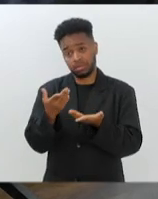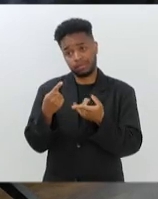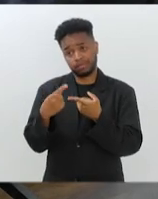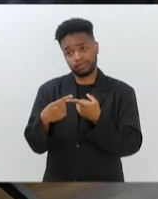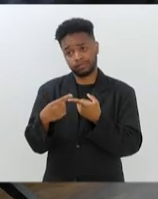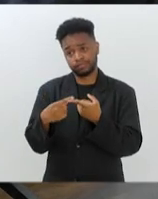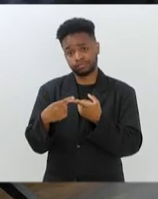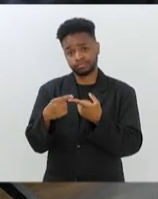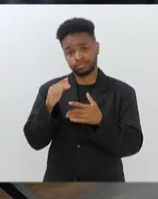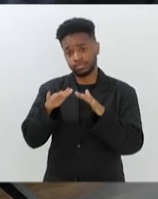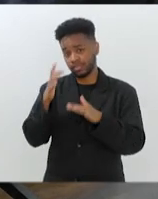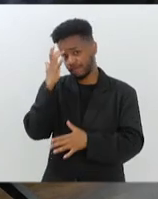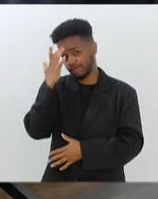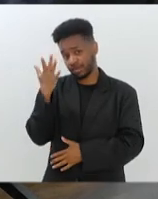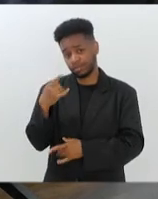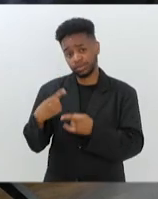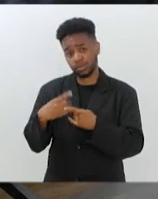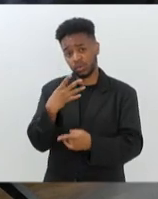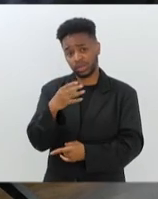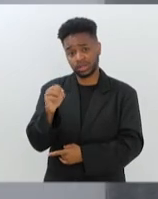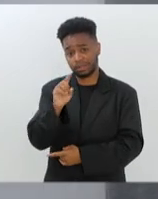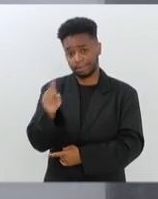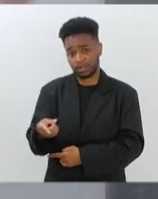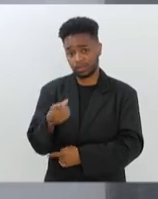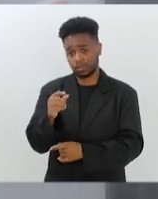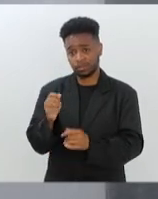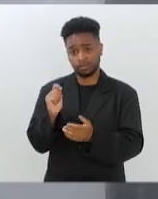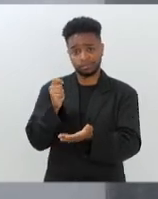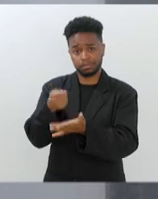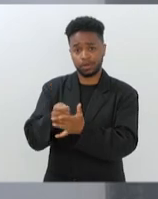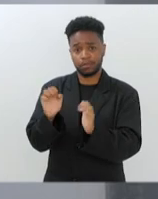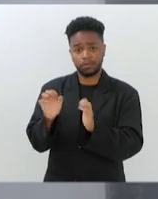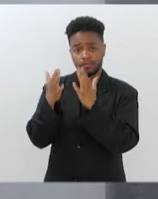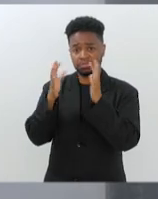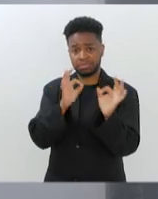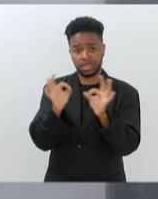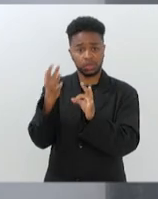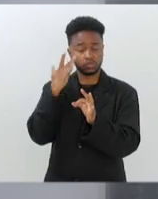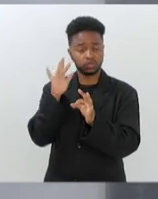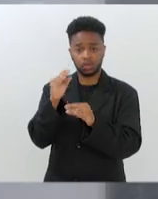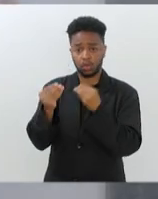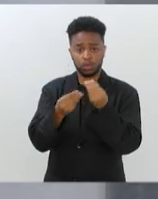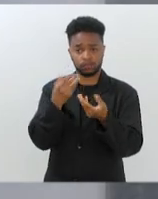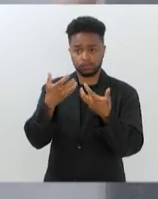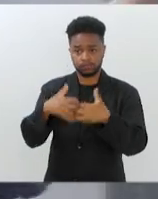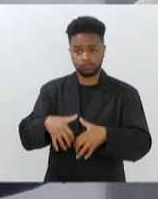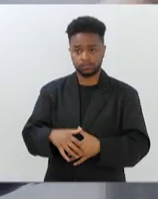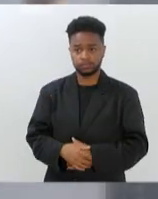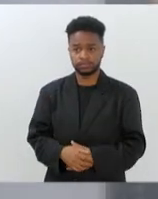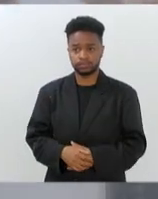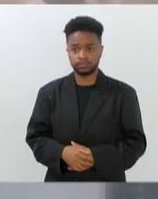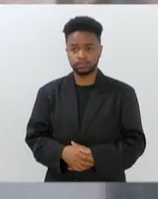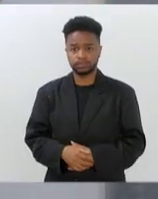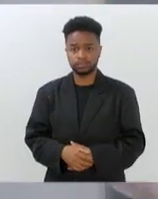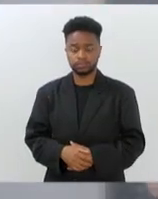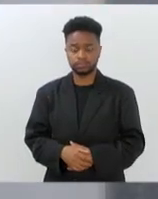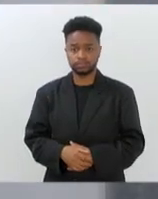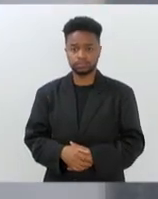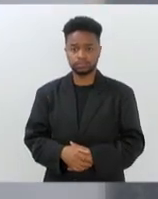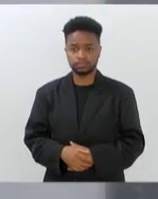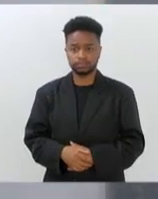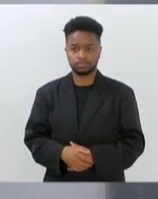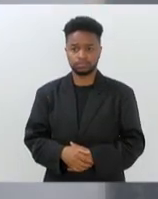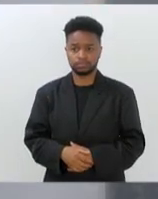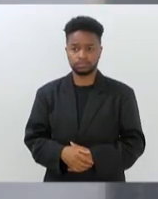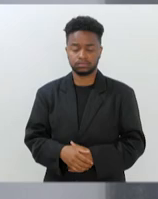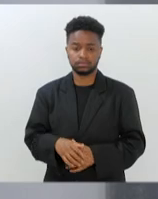fácil porque 400.000 para um evento que ninguém sabe o que que é não casa bloco casa bloco um almoço milhão me deve